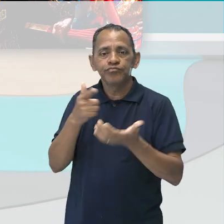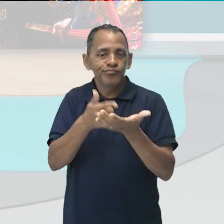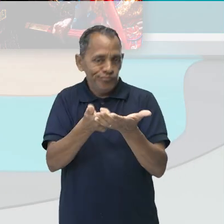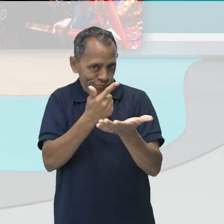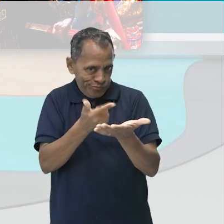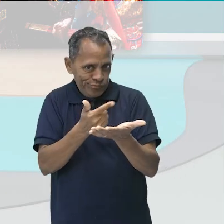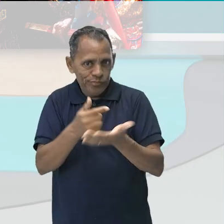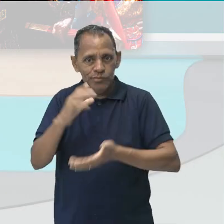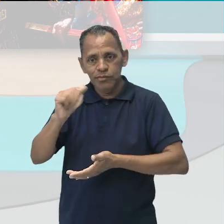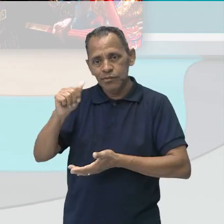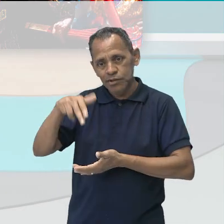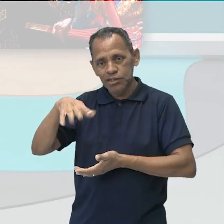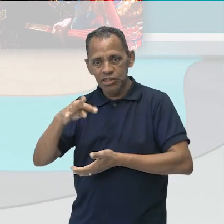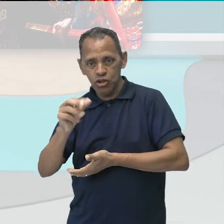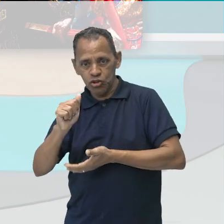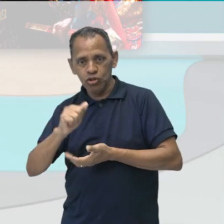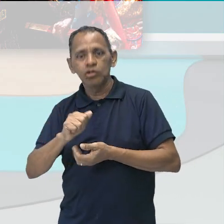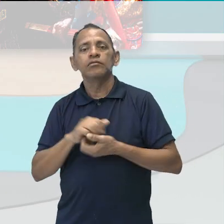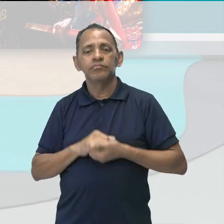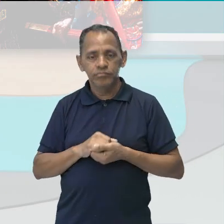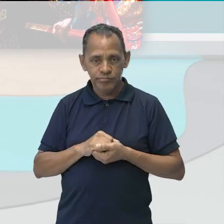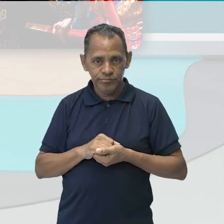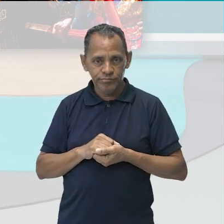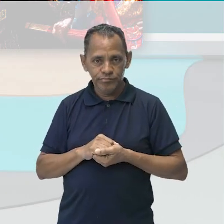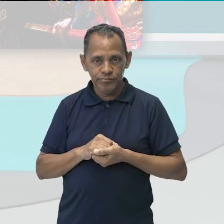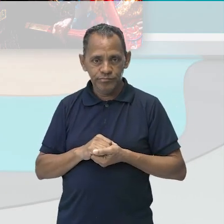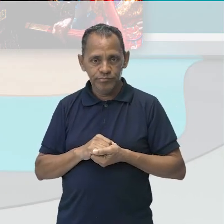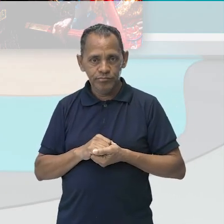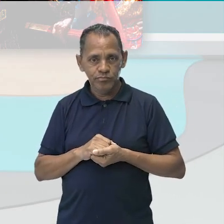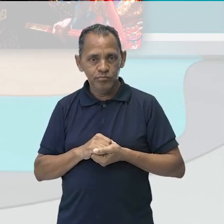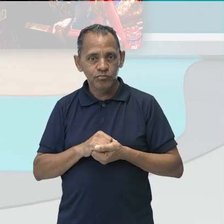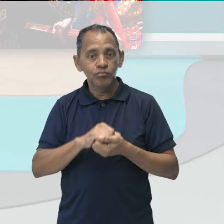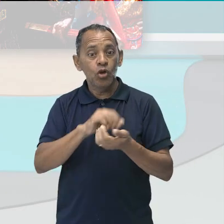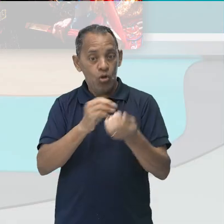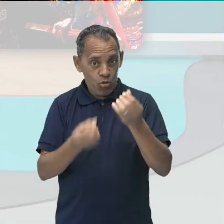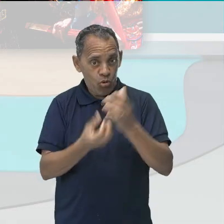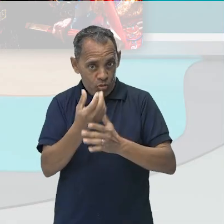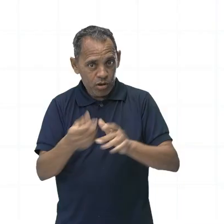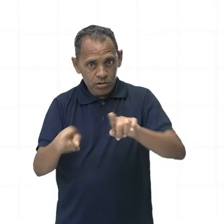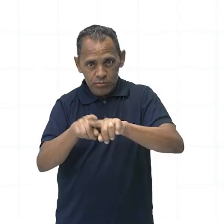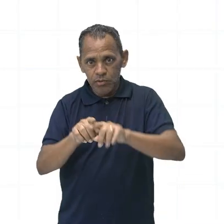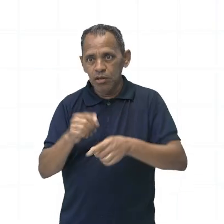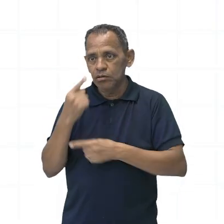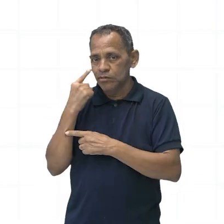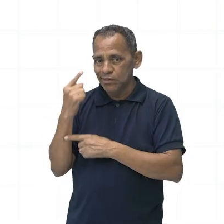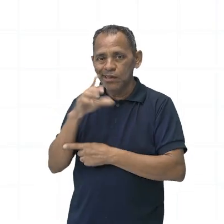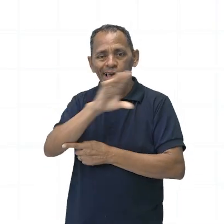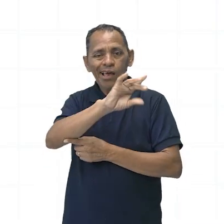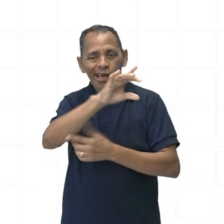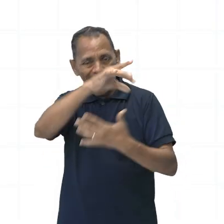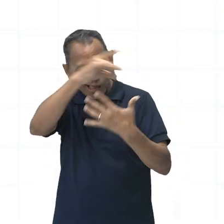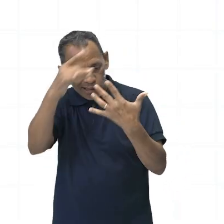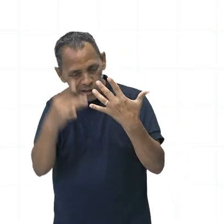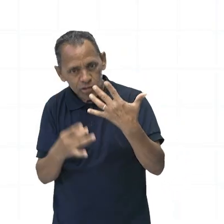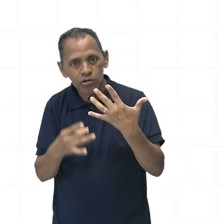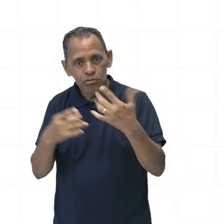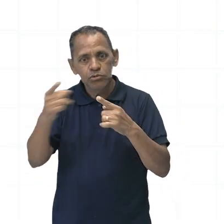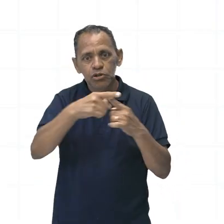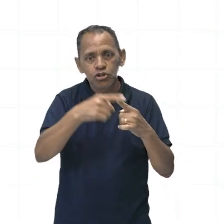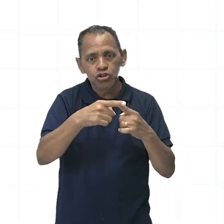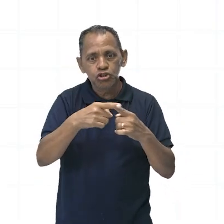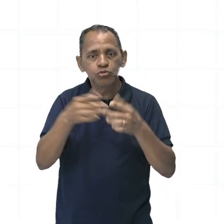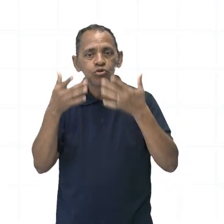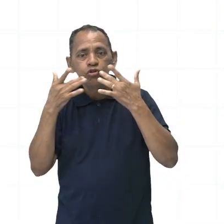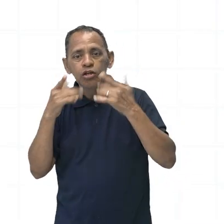cantos, uma peça tradicional do teatro Kun-Kun. Cada uma dessas formas